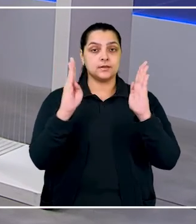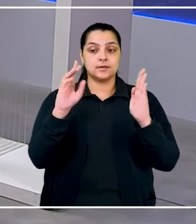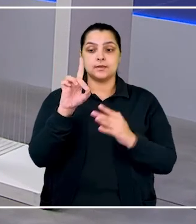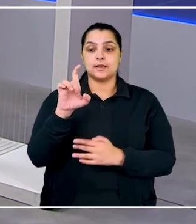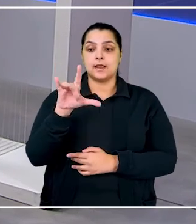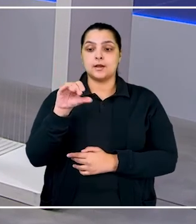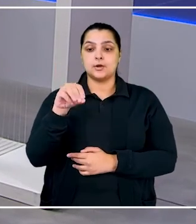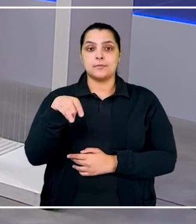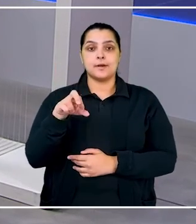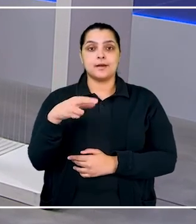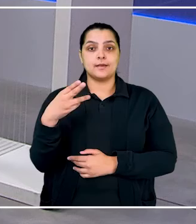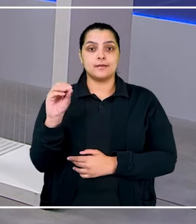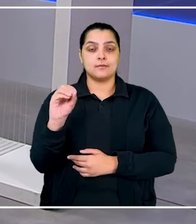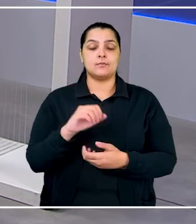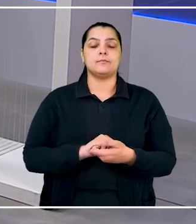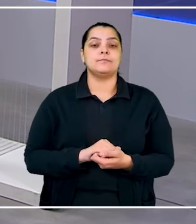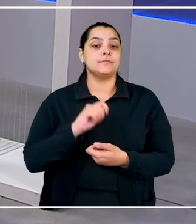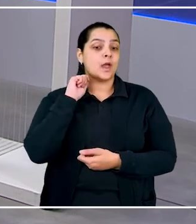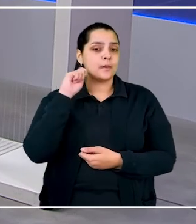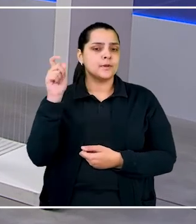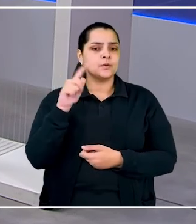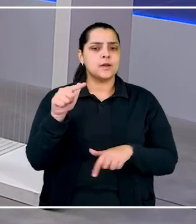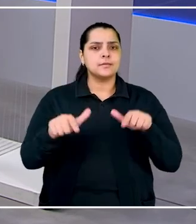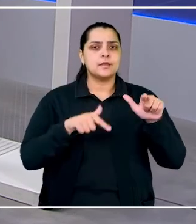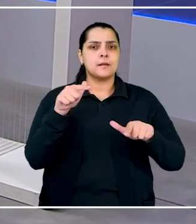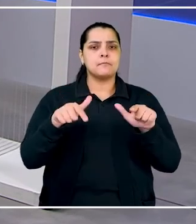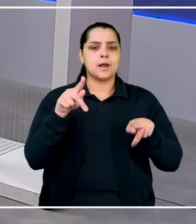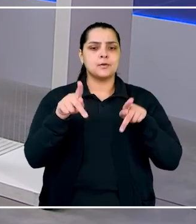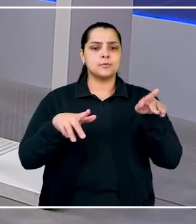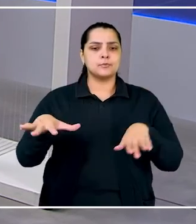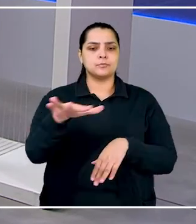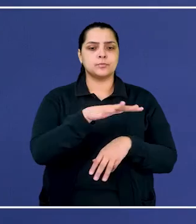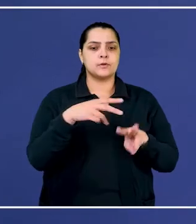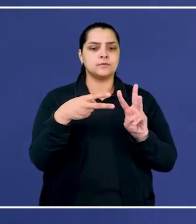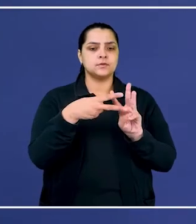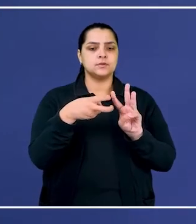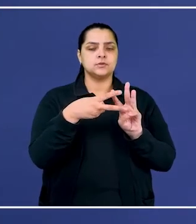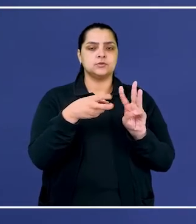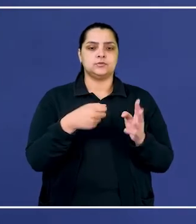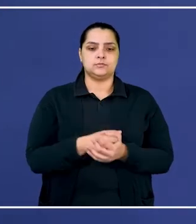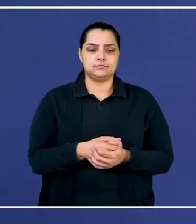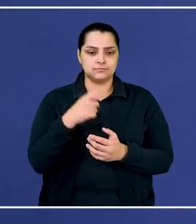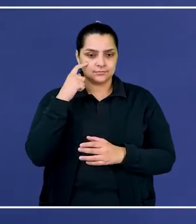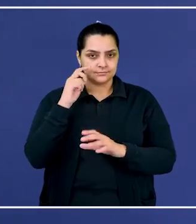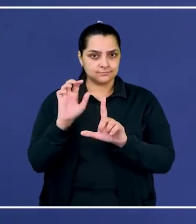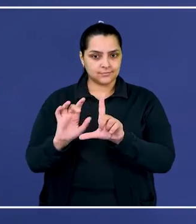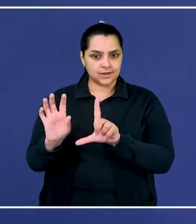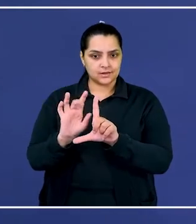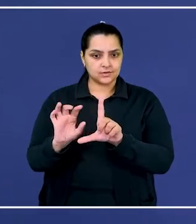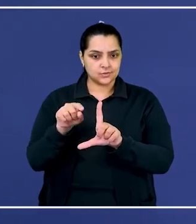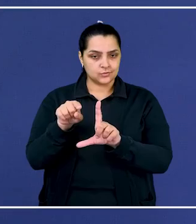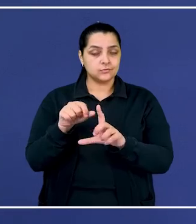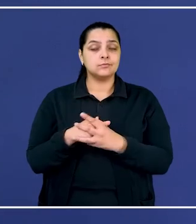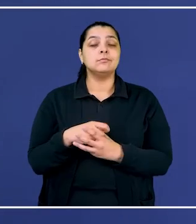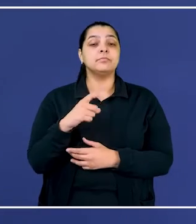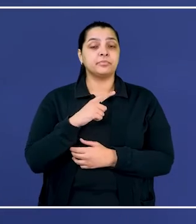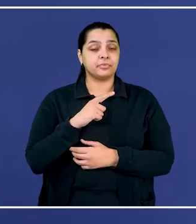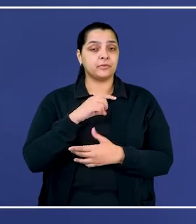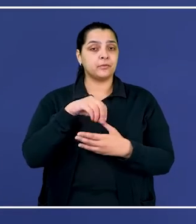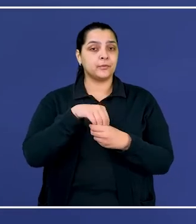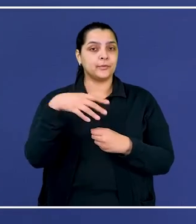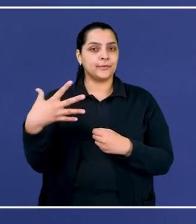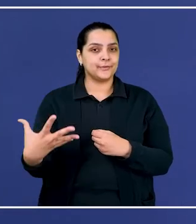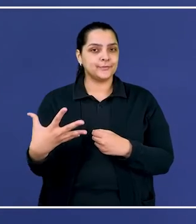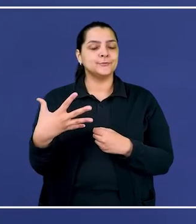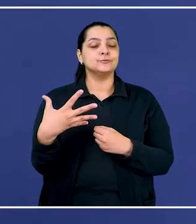Délio Maranhão do TST. O assunto de abril é o trabalho dos povos indígenas. Está vendo esse QR Code no canto da tela? Por ele você acessa